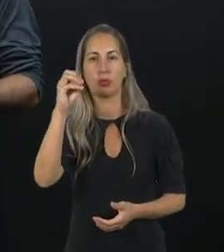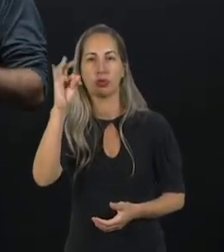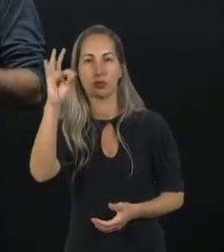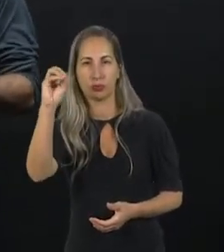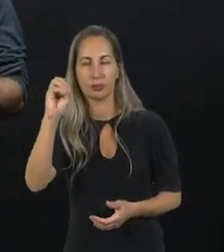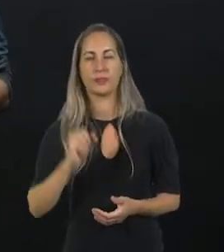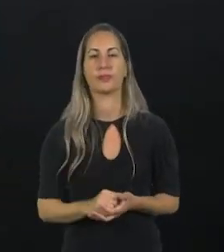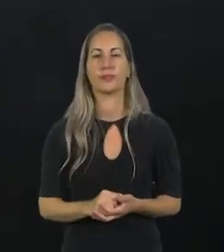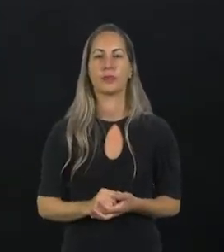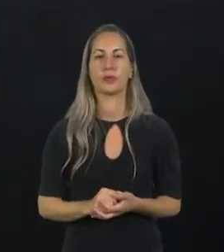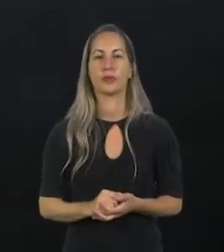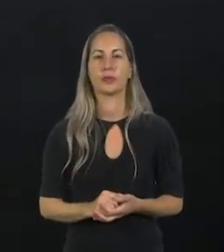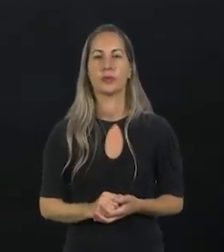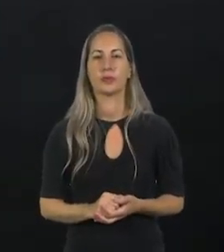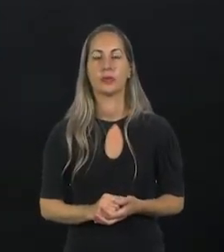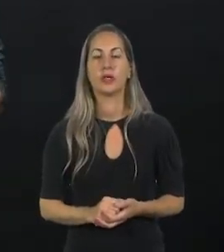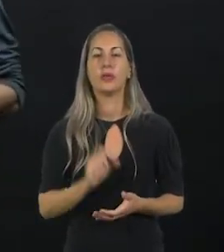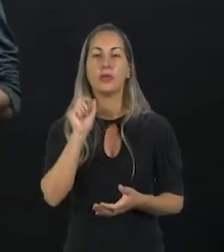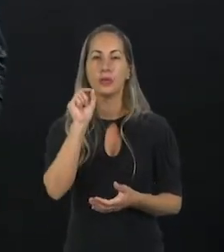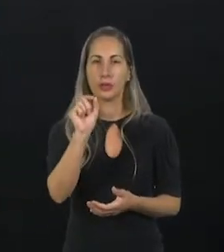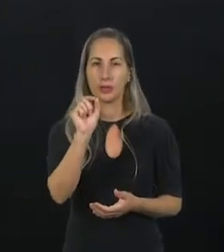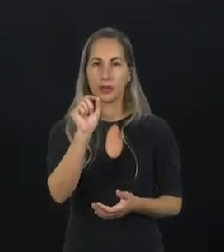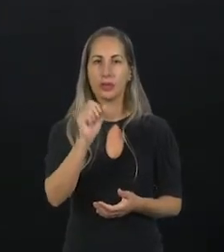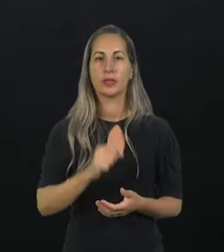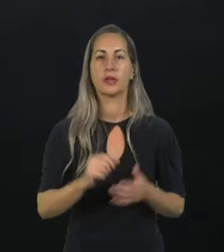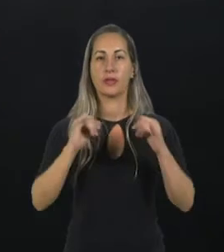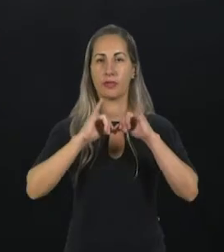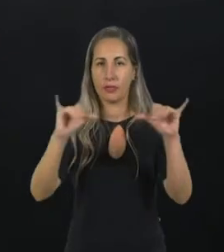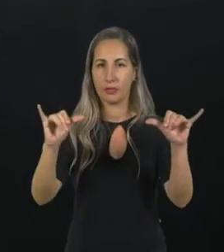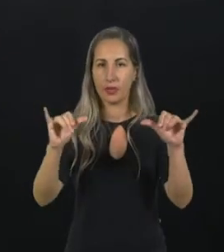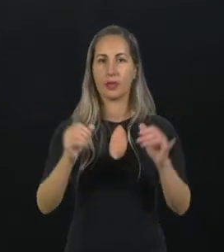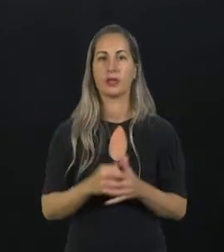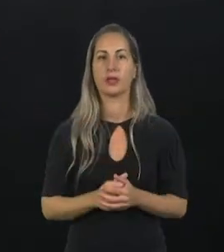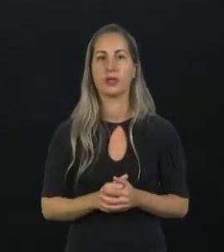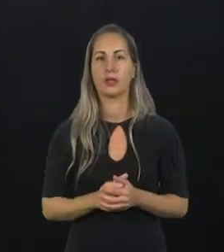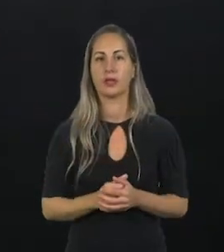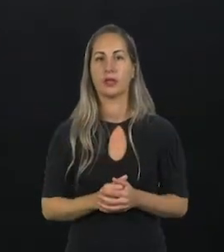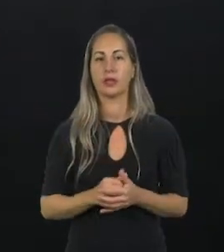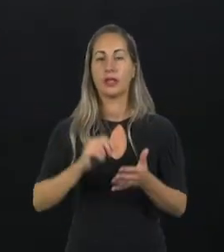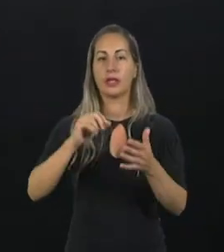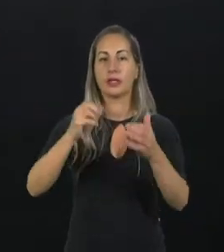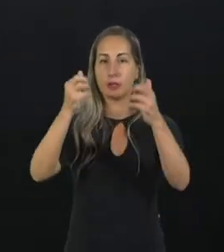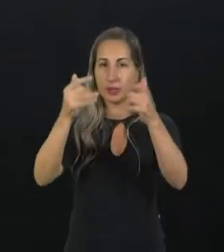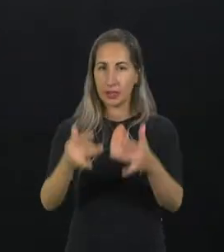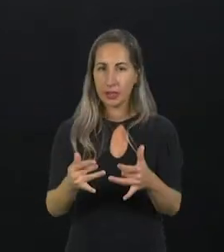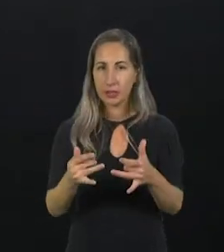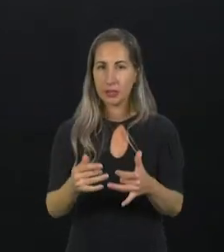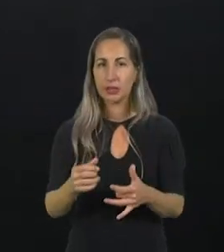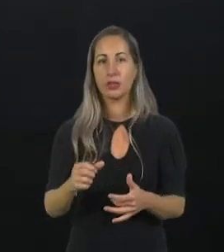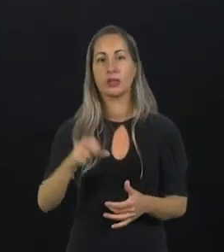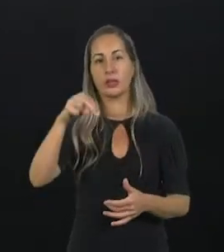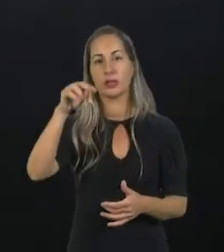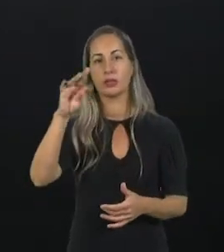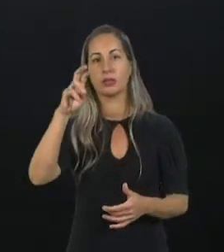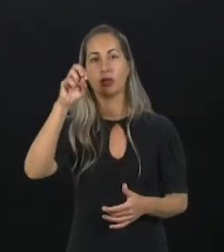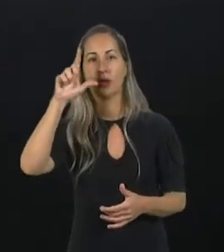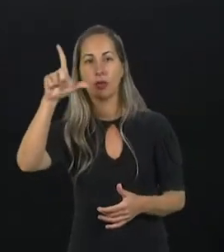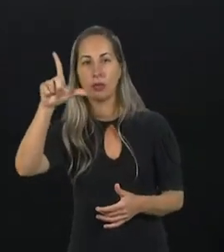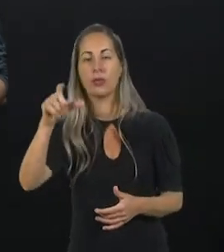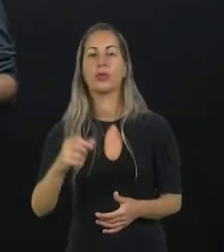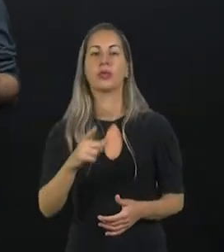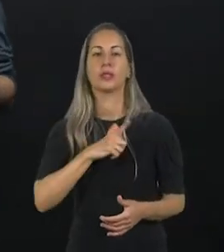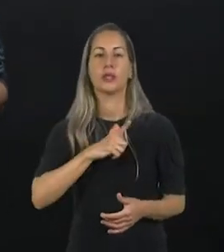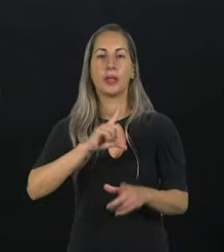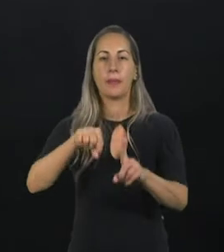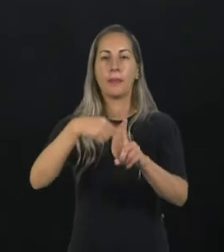tá? Números compostos são os números, como diz aqui na nossa definição, são os números naturais que possuem